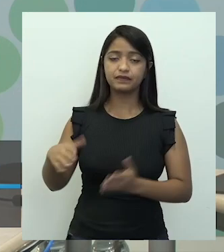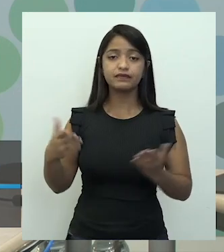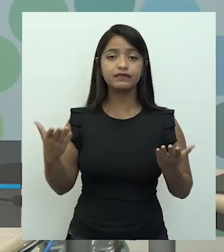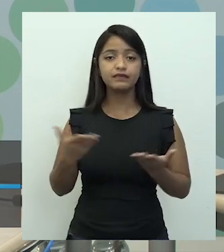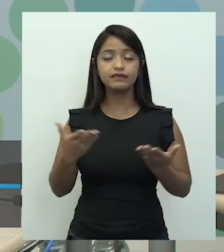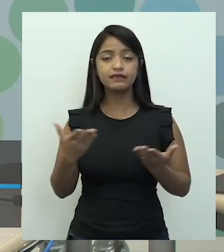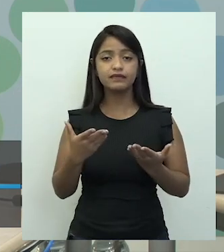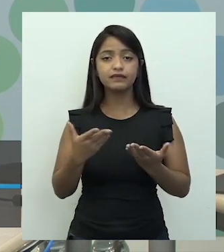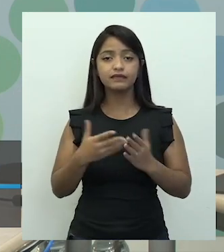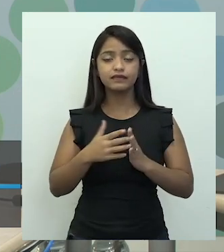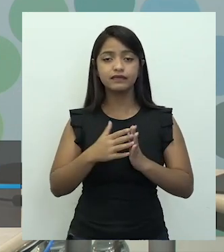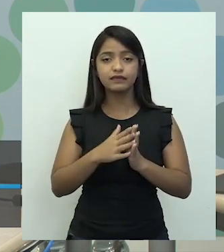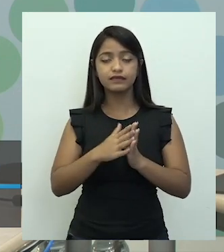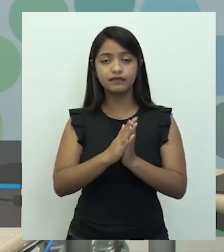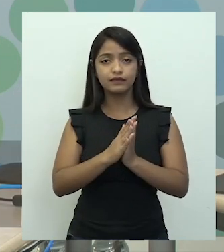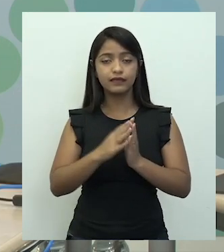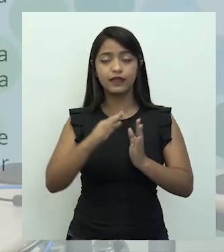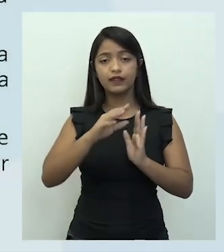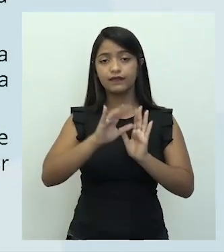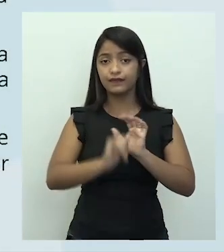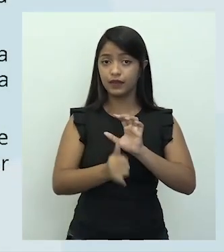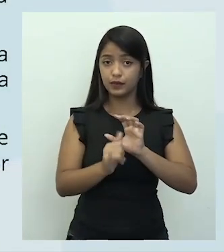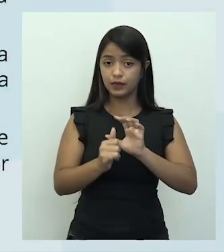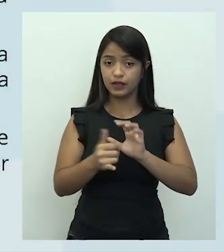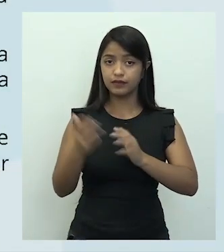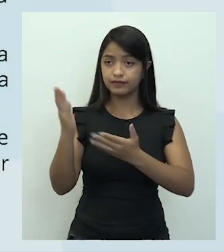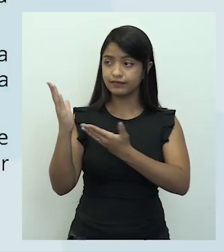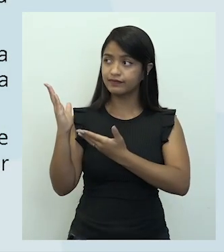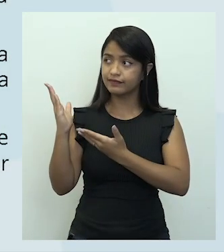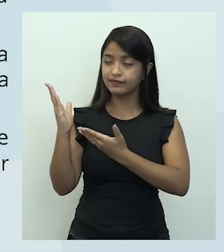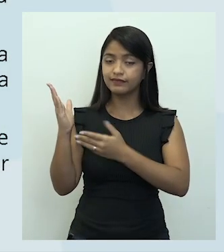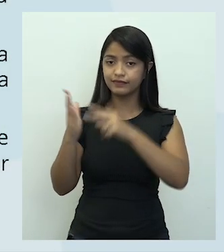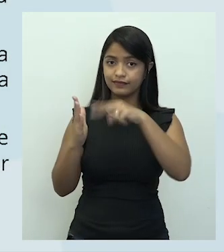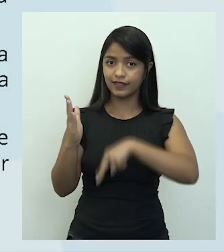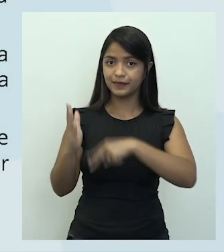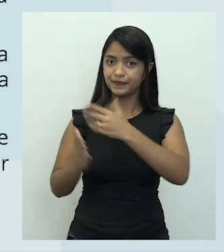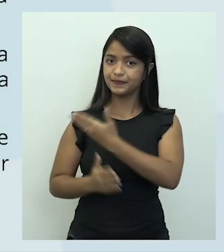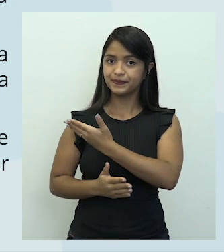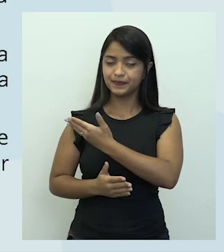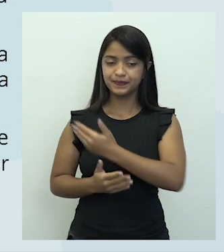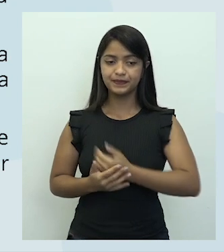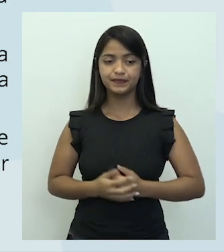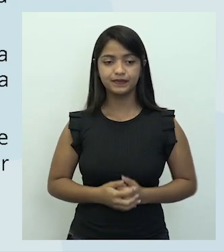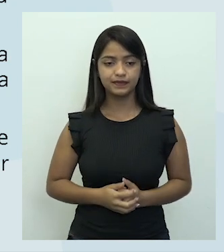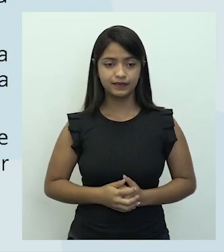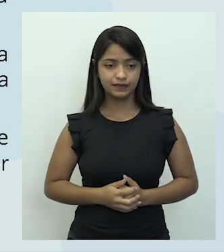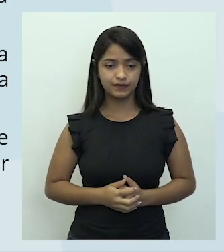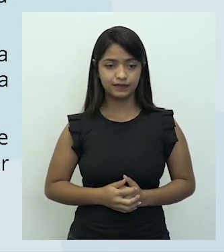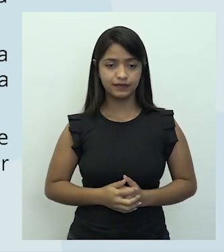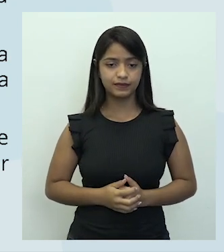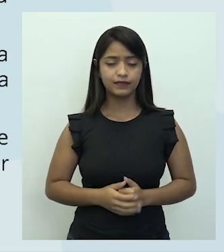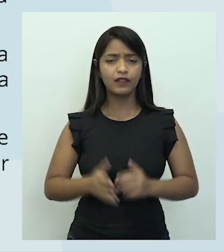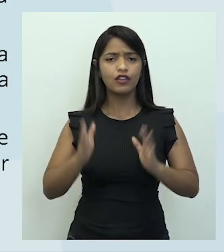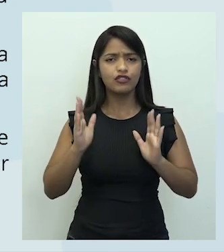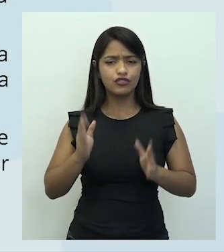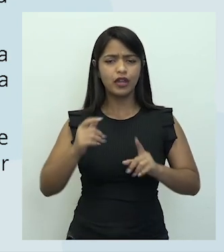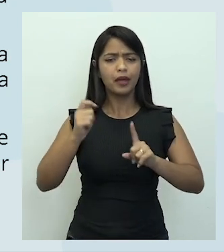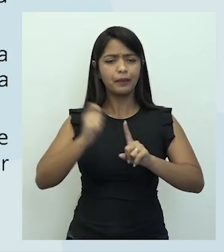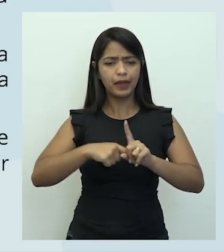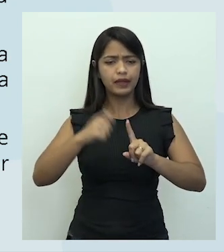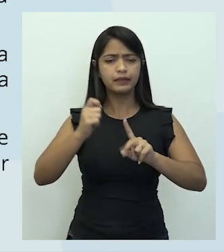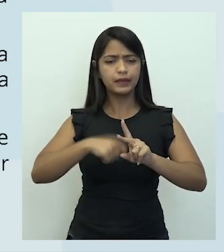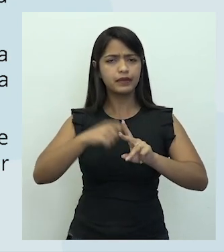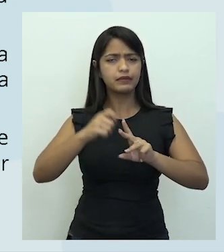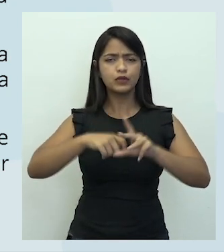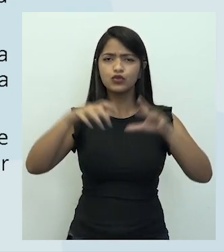a leitura de uma fábula. Vamos lá. Não chovia há muitos